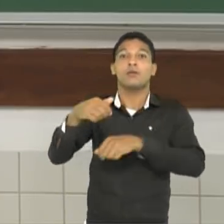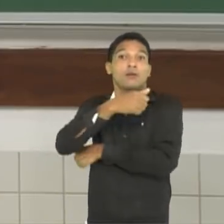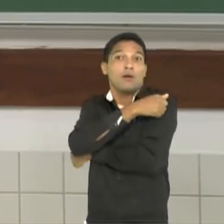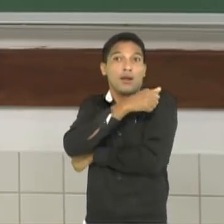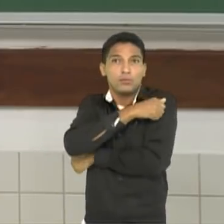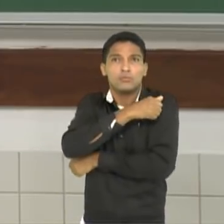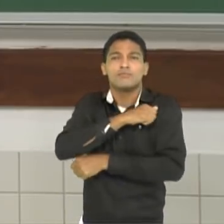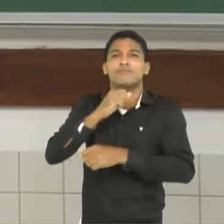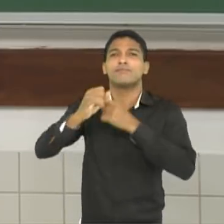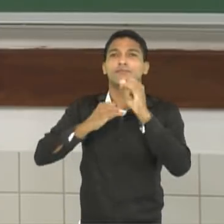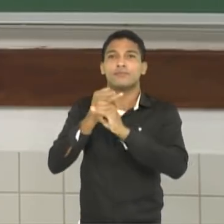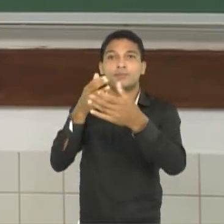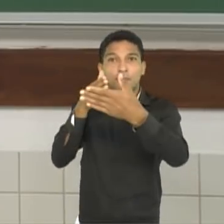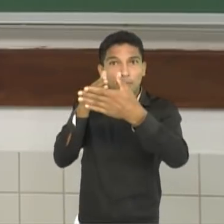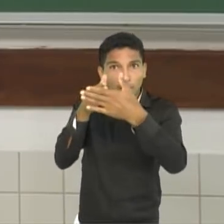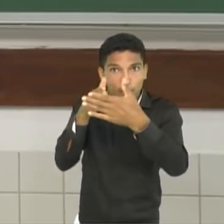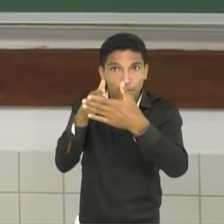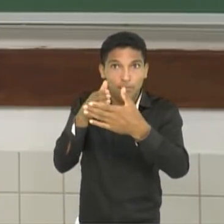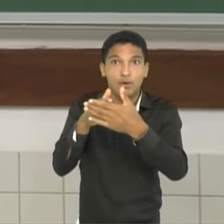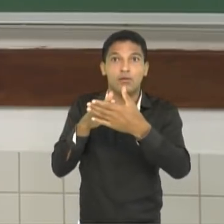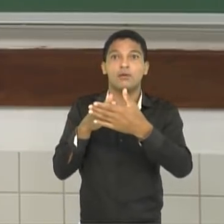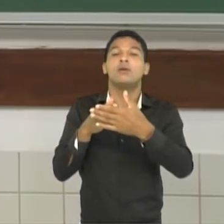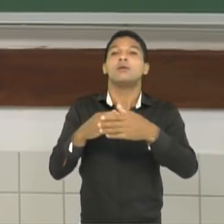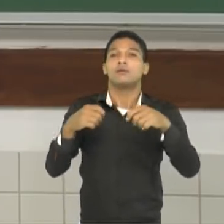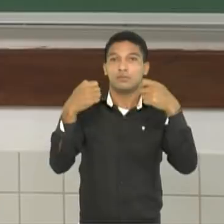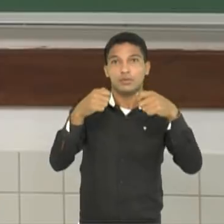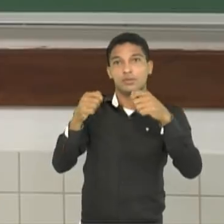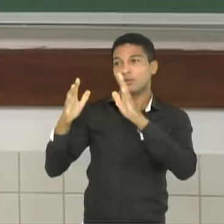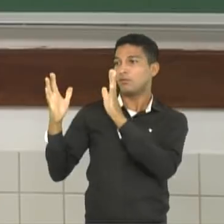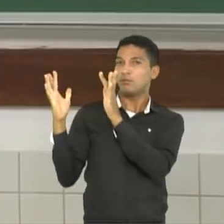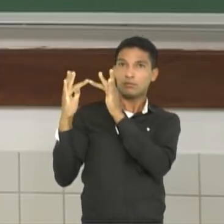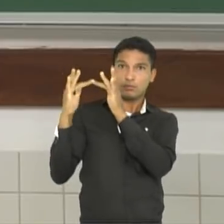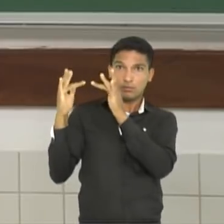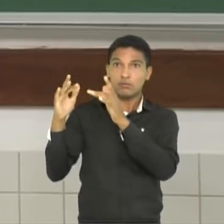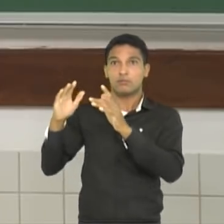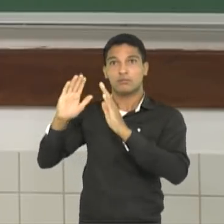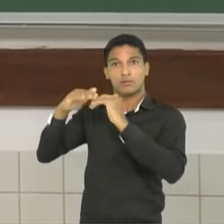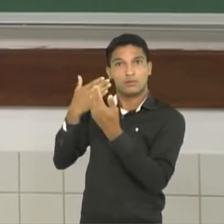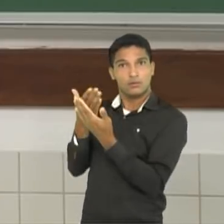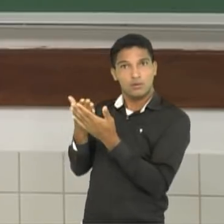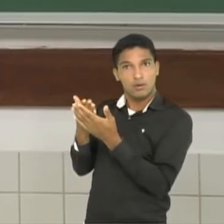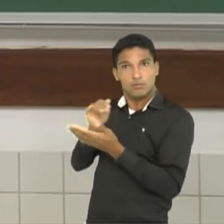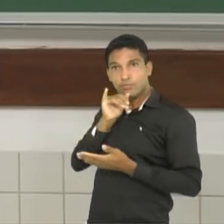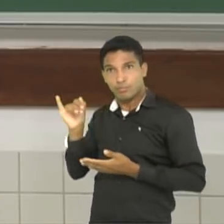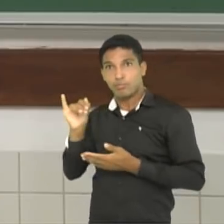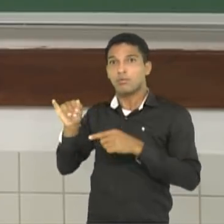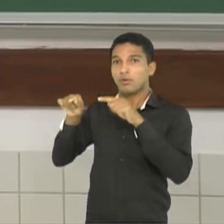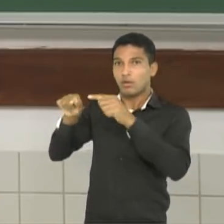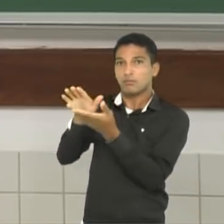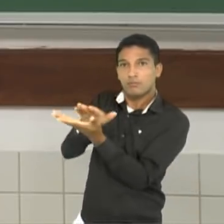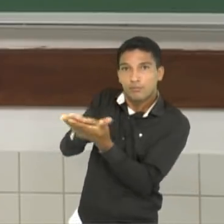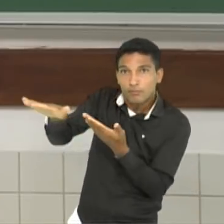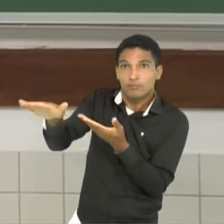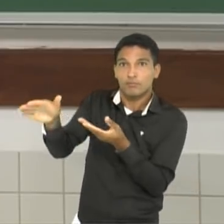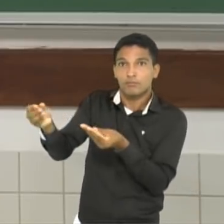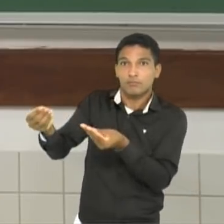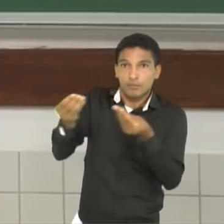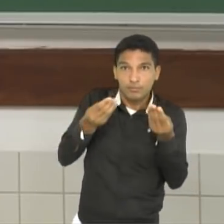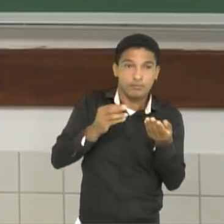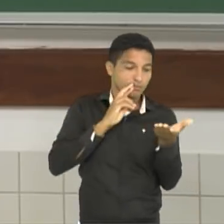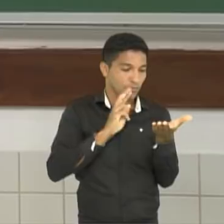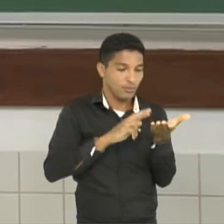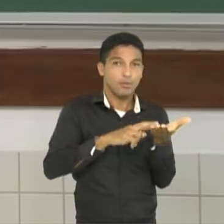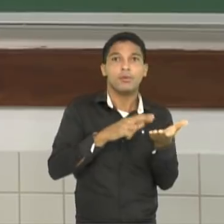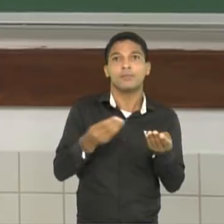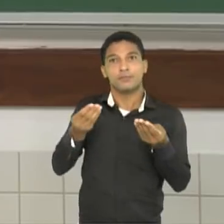de acesso devem entrar em contato com a escola para ter o material impresso, realizar as atividades e assim o professor também